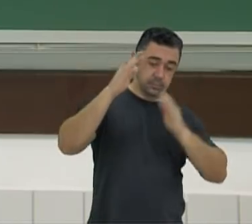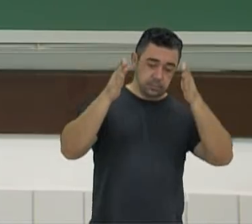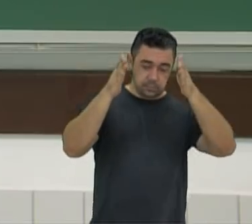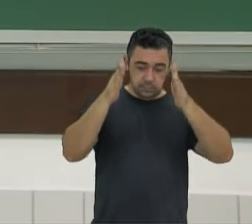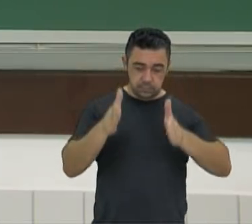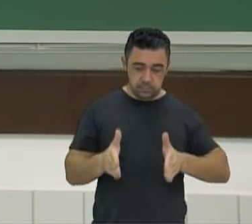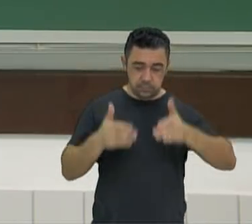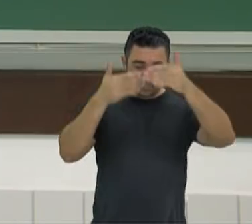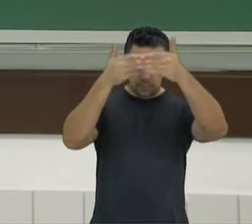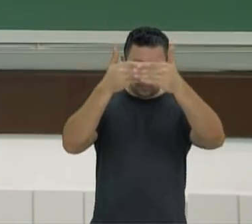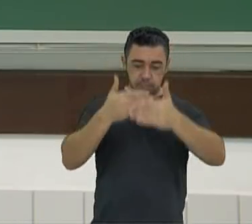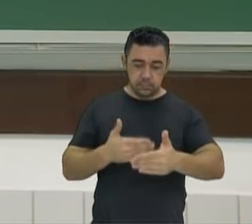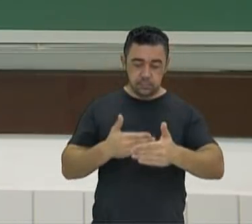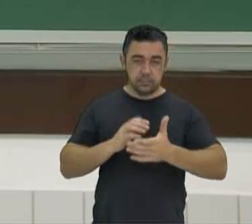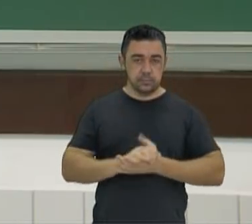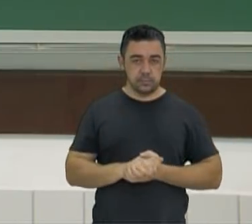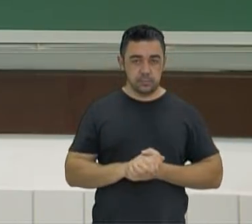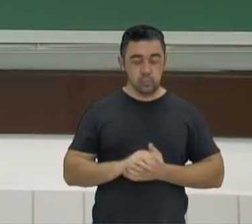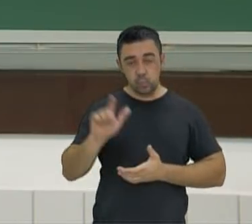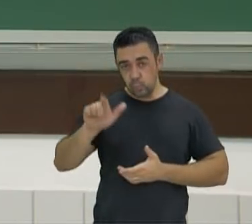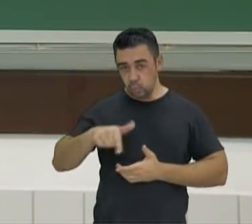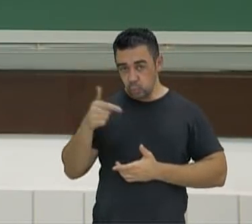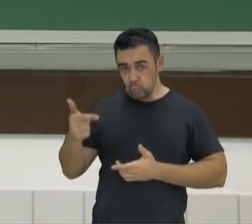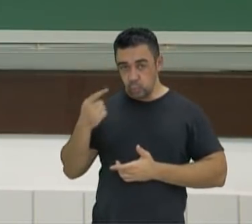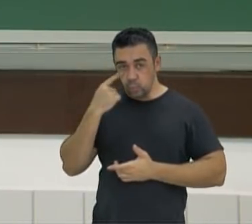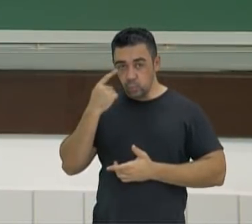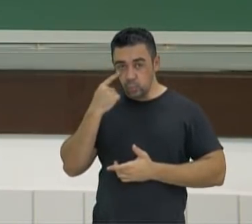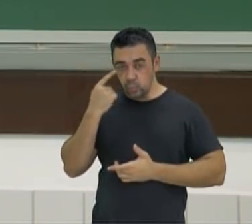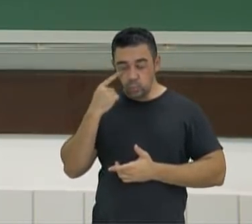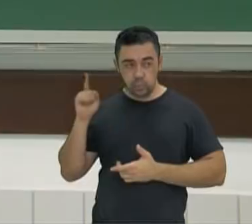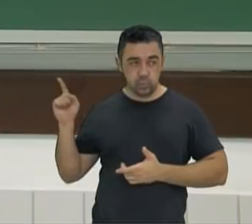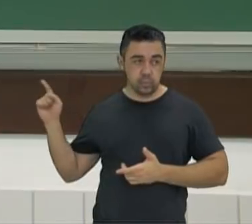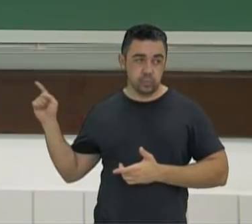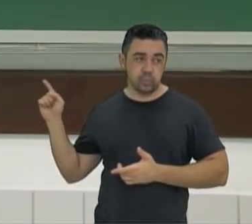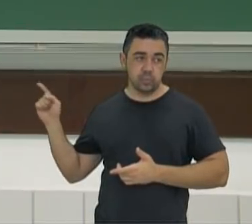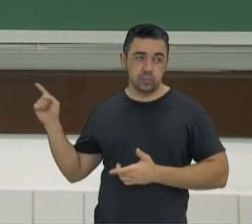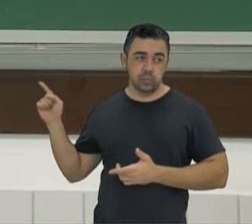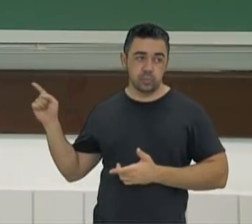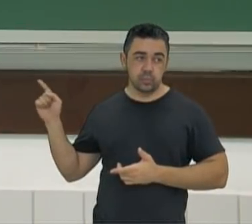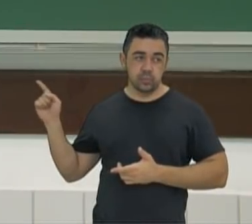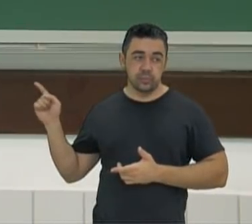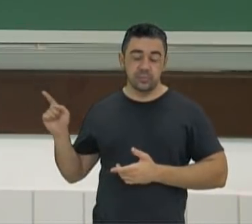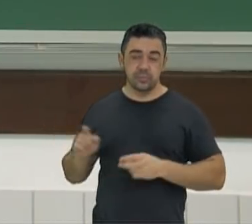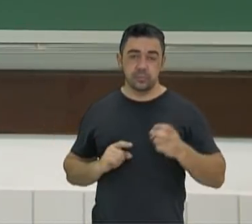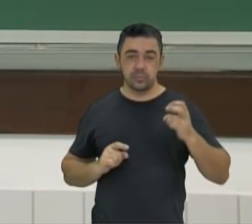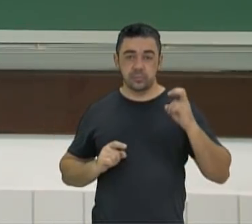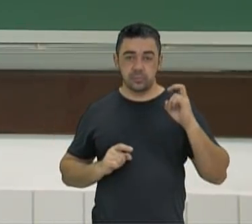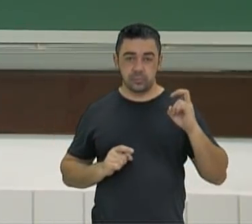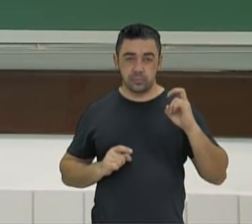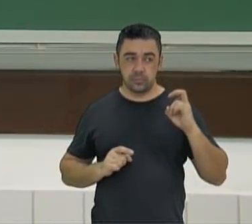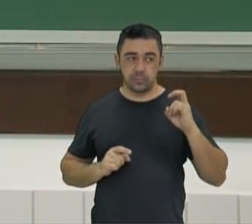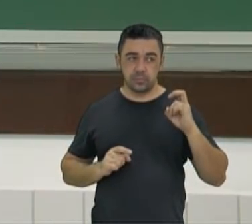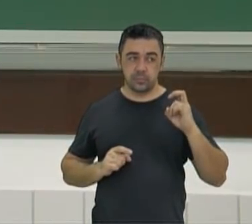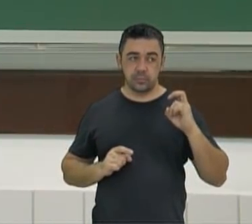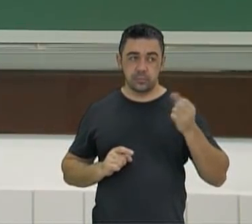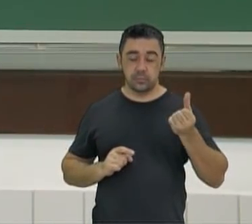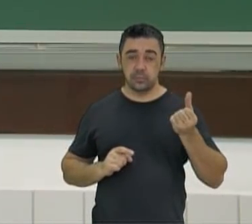são quadriláteros. Olha esse outro prisma aqui, ó. Esse outro prisma eu tenho o quê? Uma